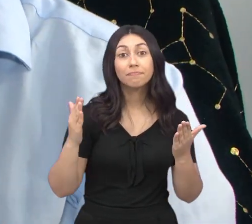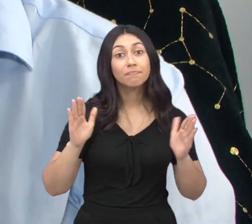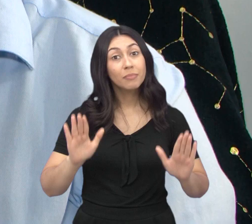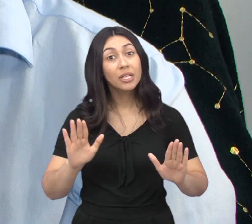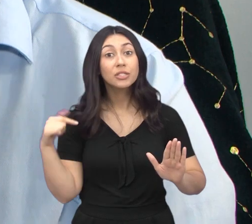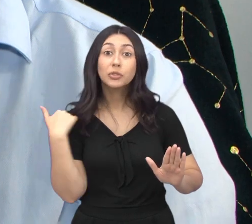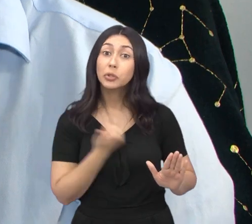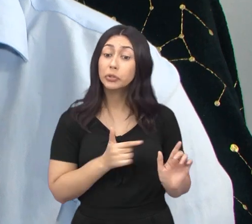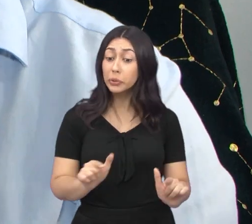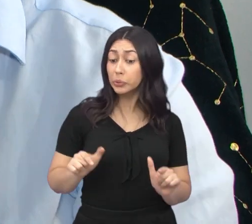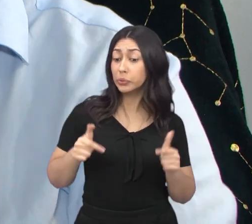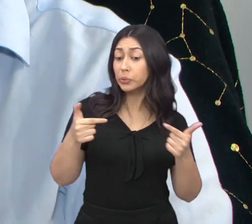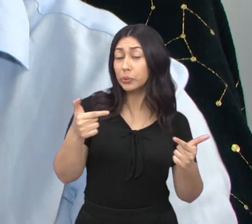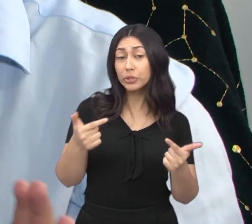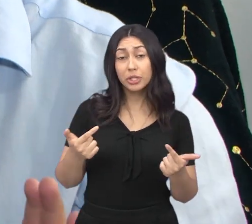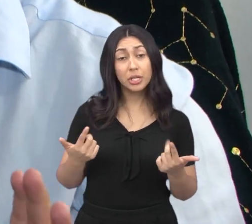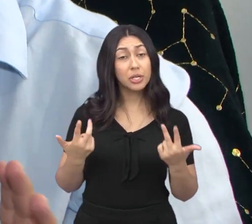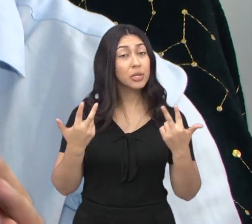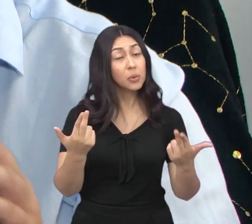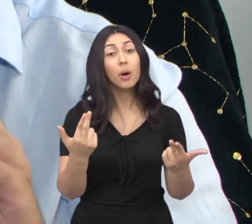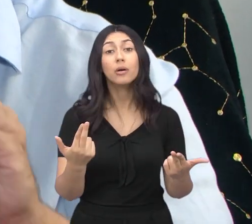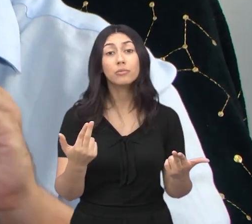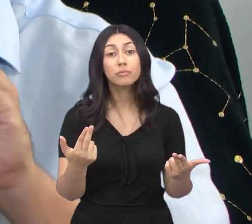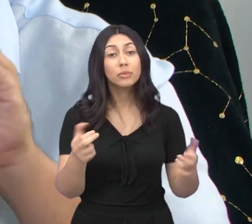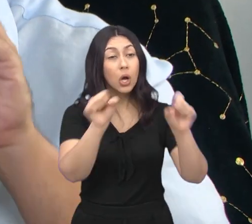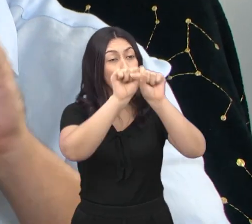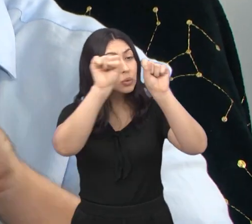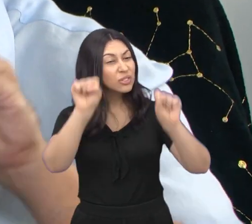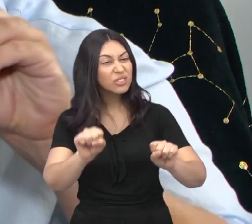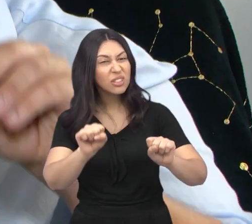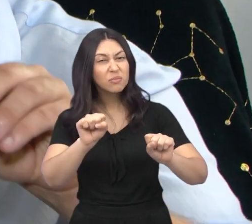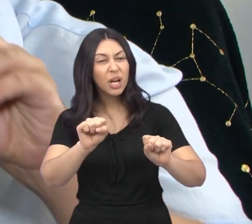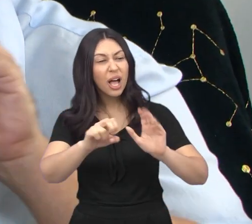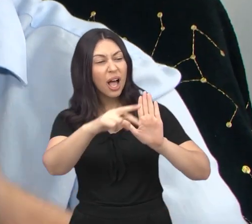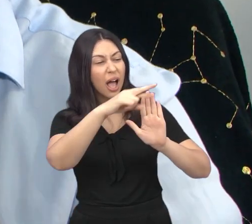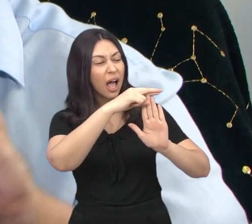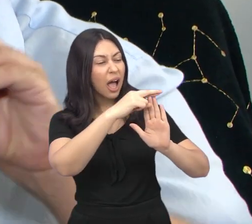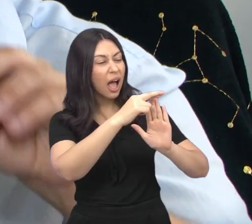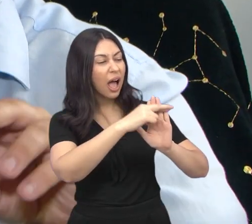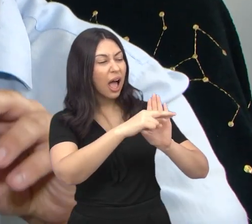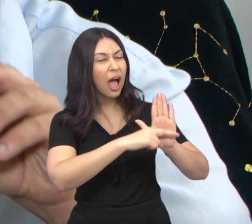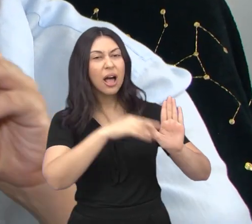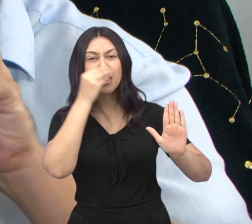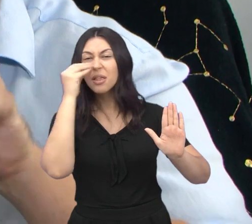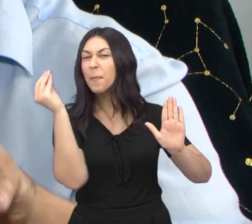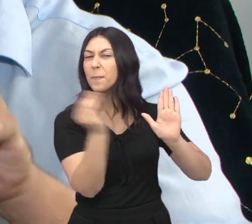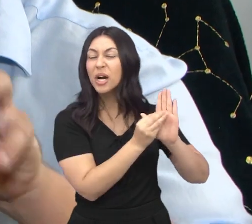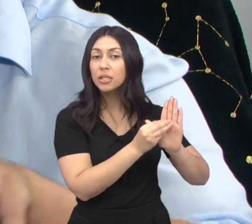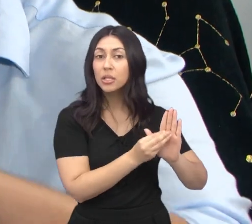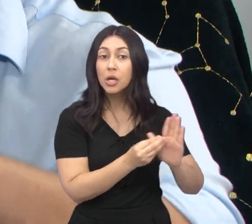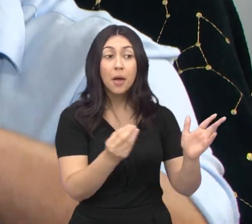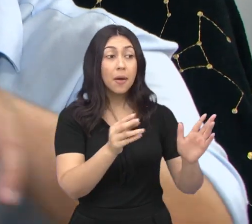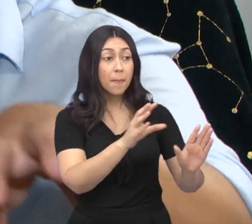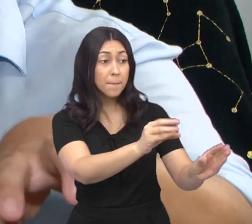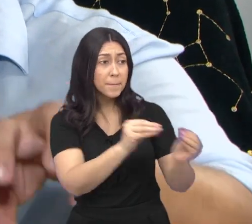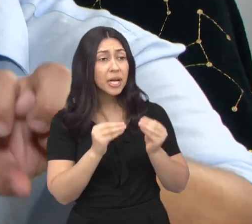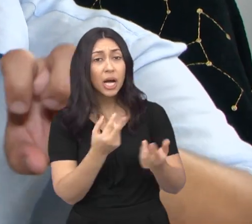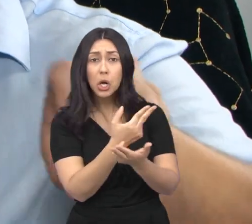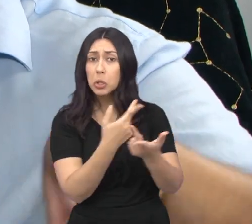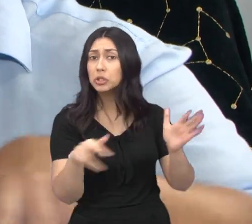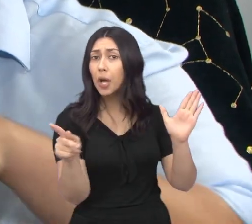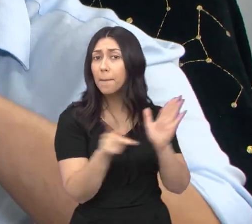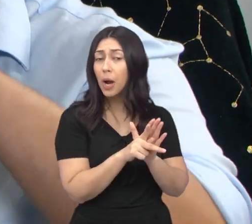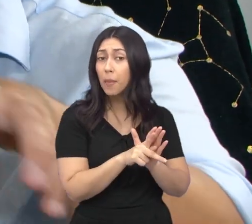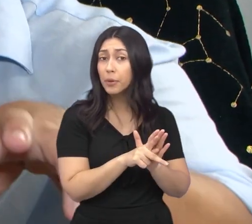para desviar. Mas nós estamos fazendo a mesma coisa, né? Nós estamos quebrando o sistema, rompendo as regras para pegar uma coisa que é pública,